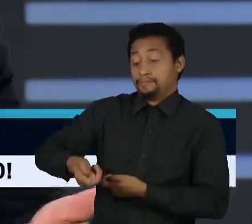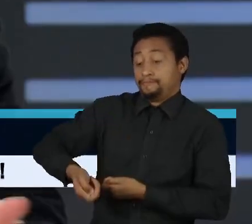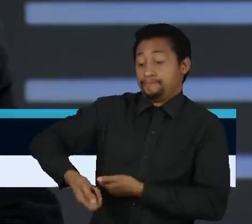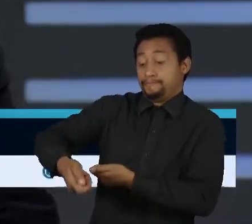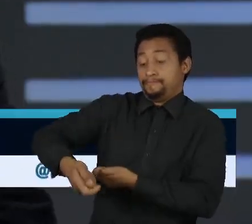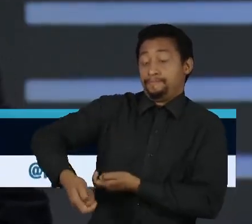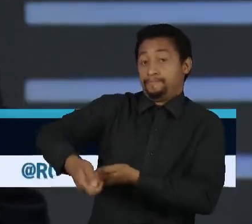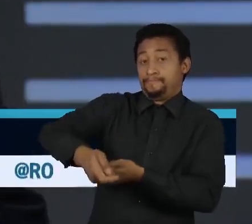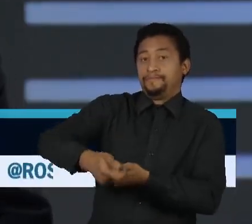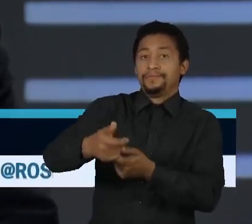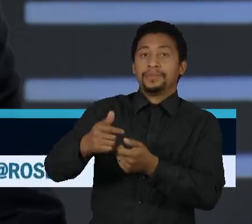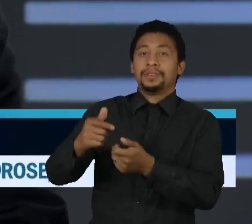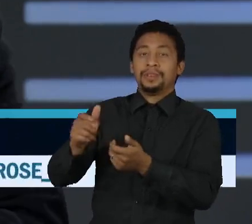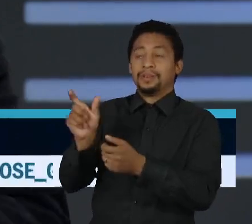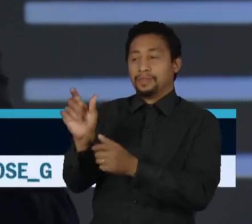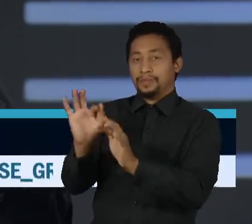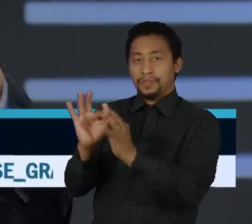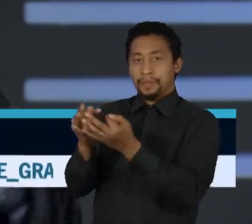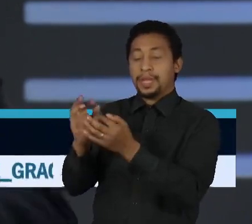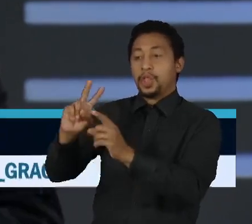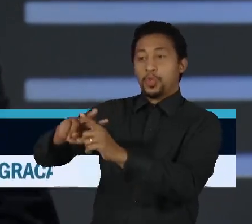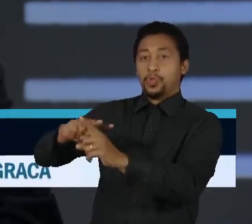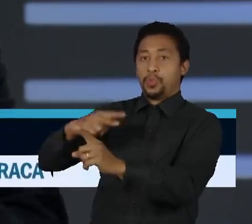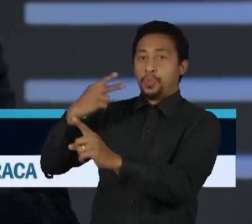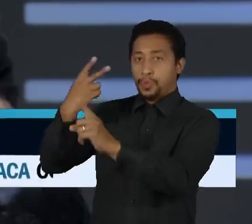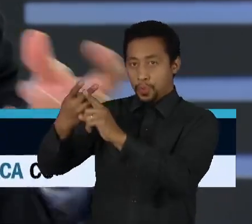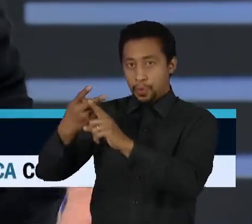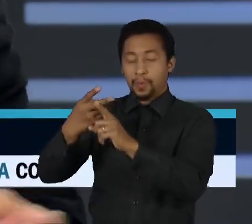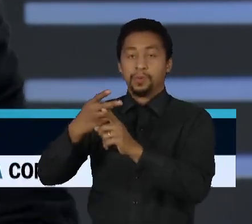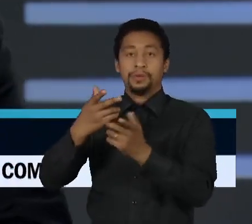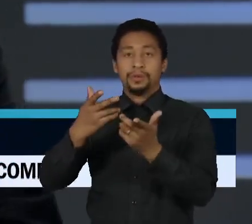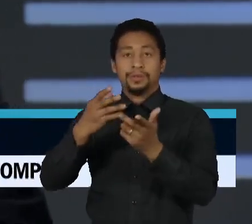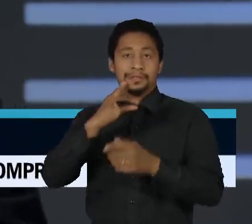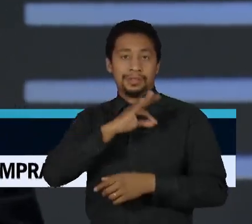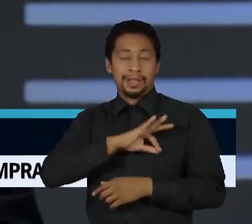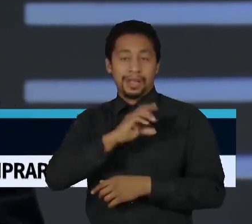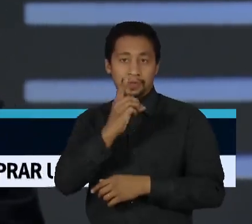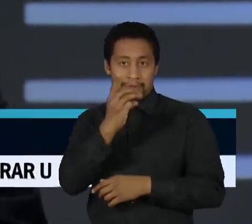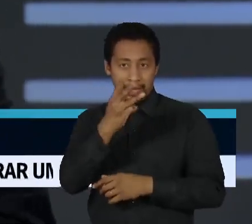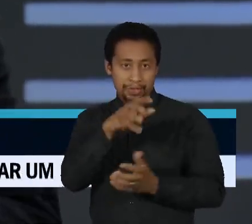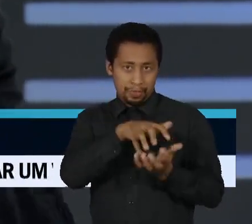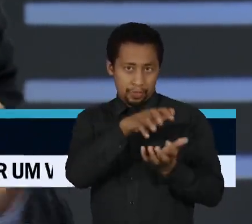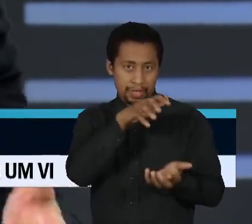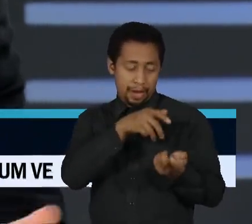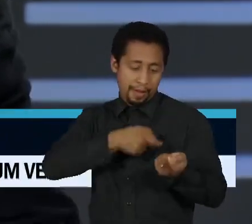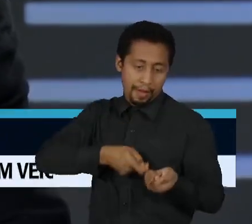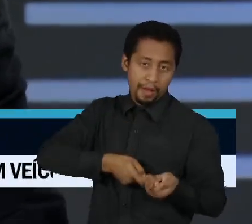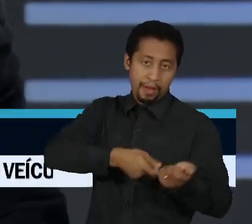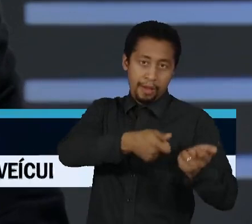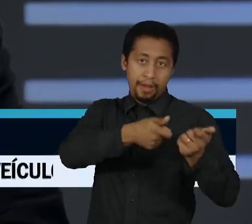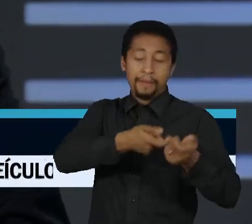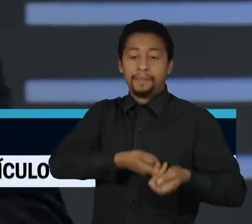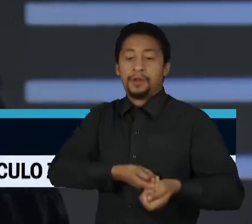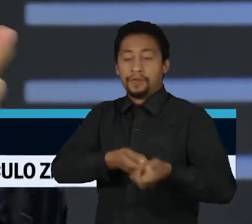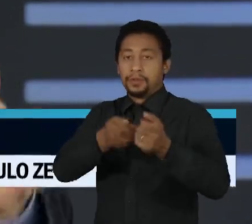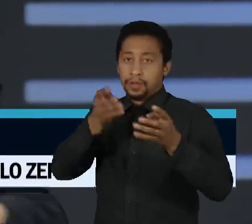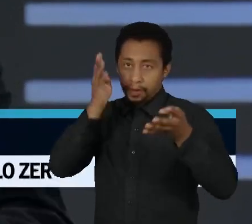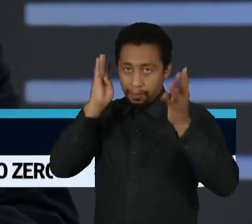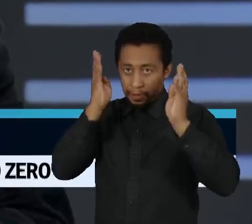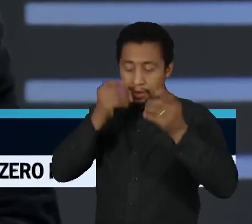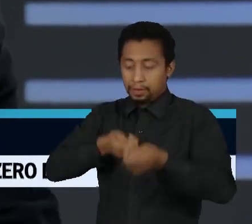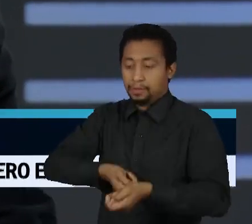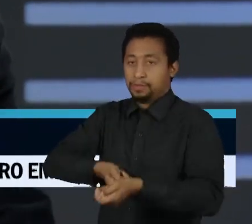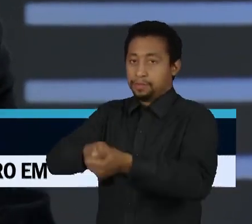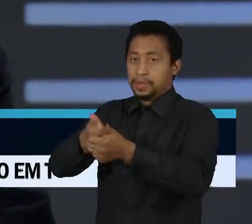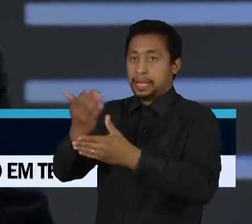dobrou a bolsa família antecipou 13º de aposentado deu aquela bolsa pra caminhoneiro bolsa para taxista